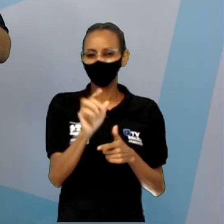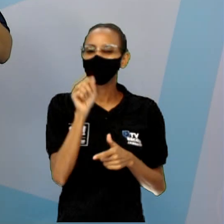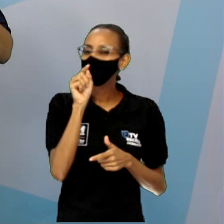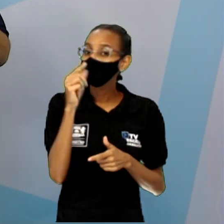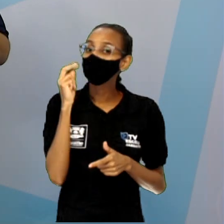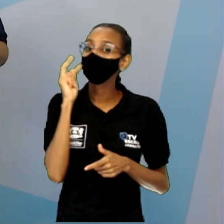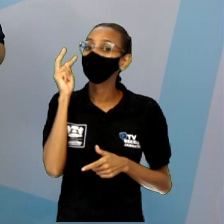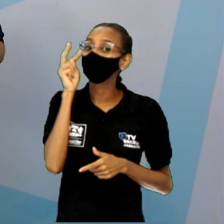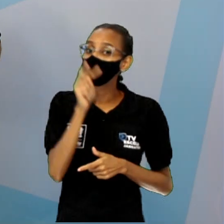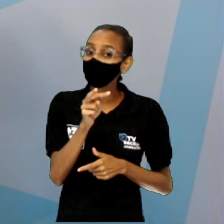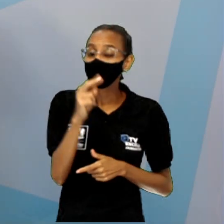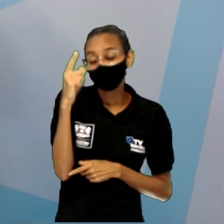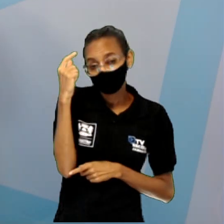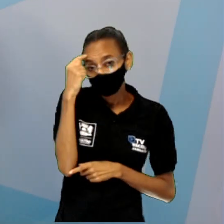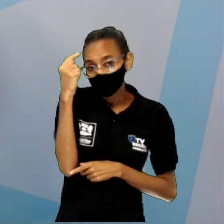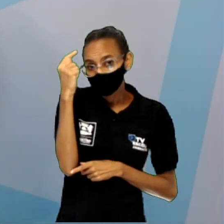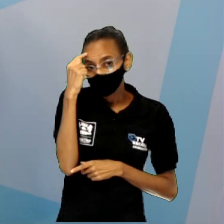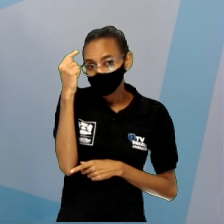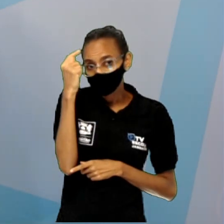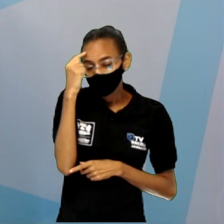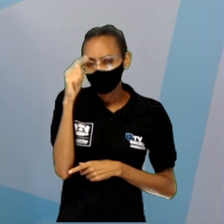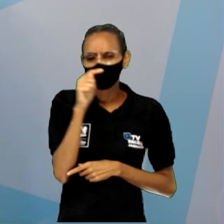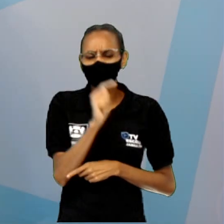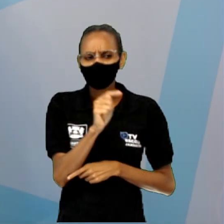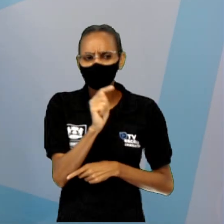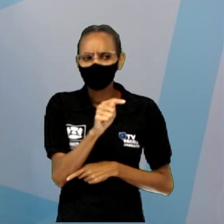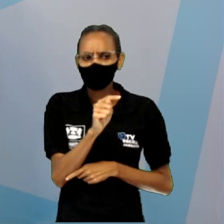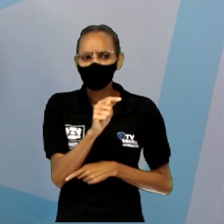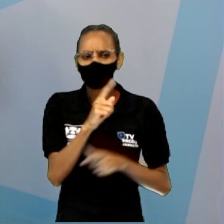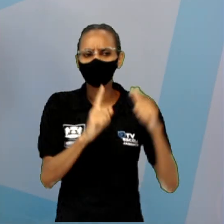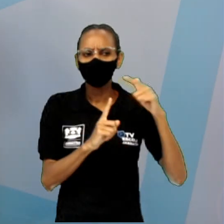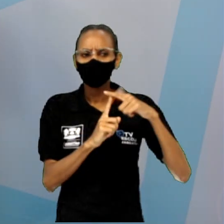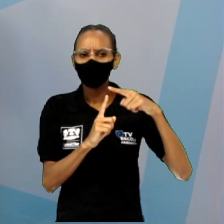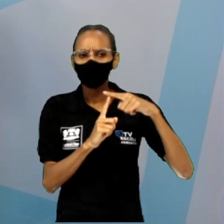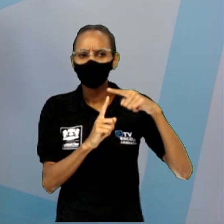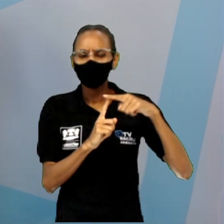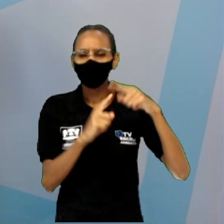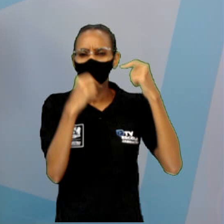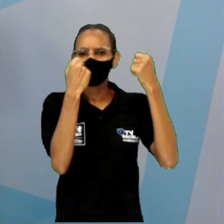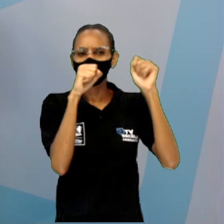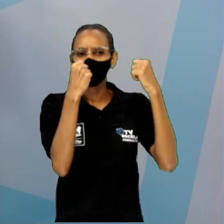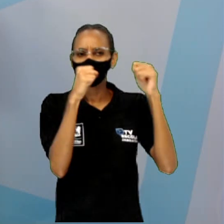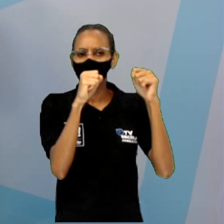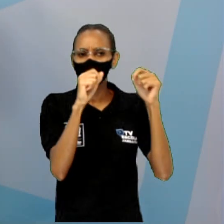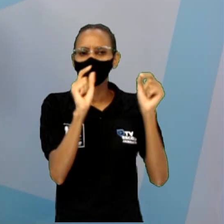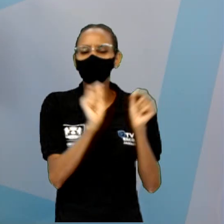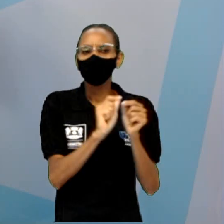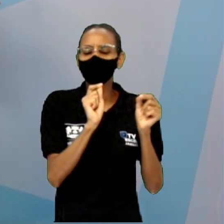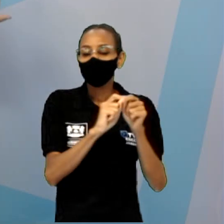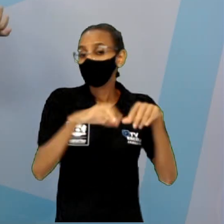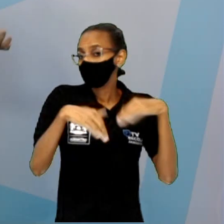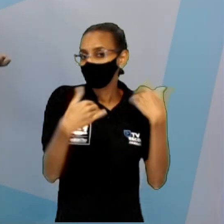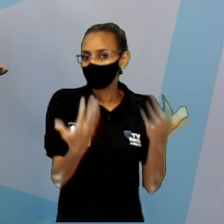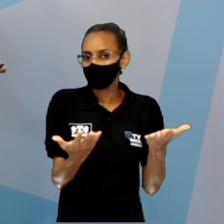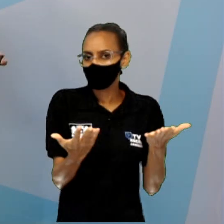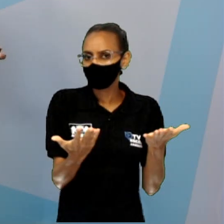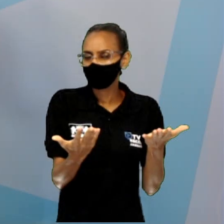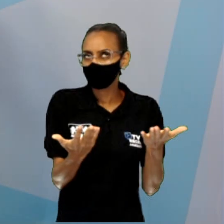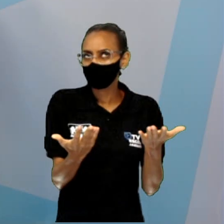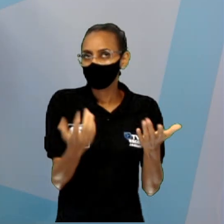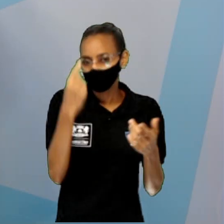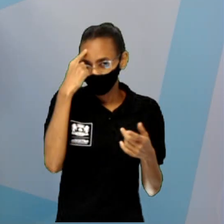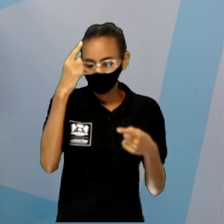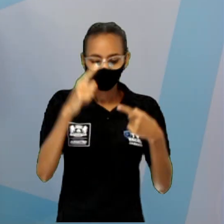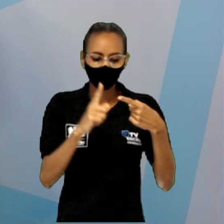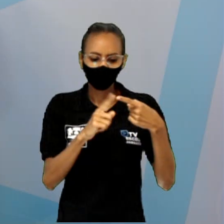aí pensar qual é o tipo de exercício que você pode fazer nessa praça. São exercícios anaeróbicos?